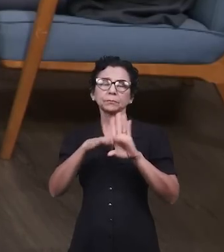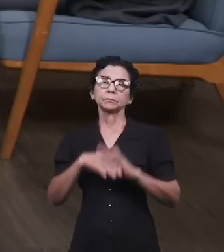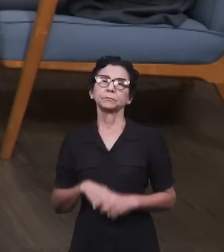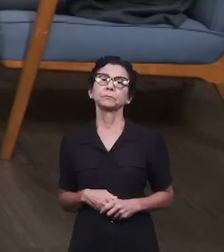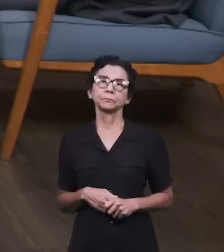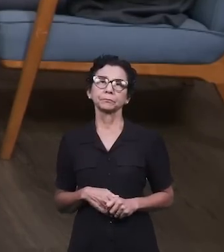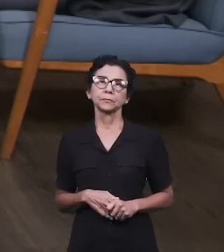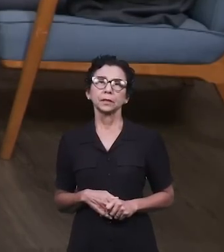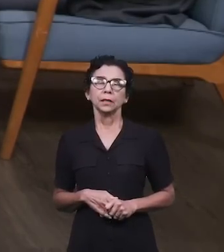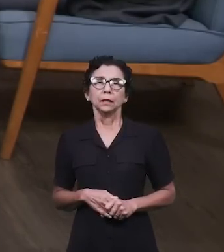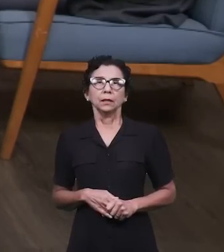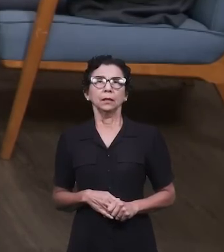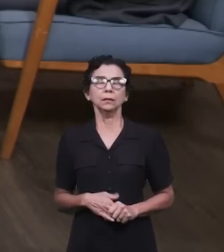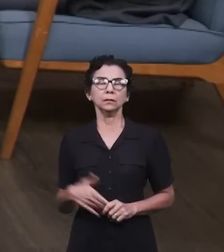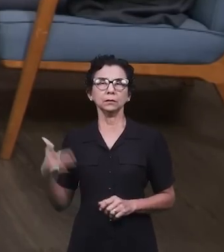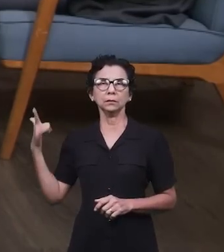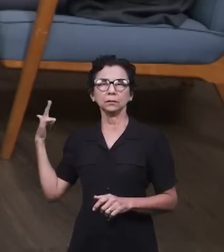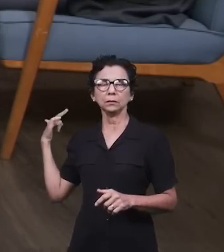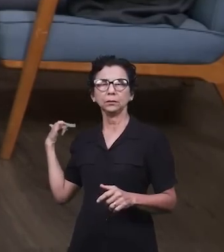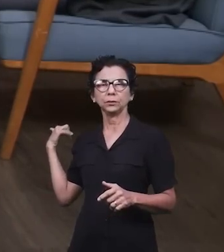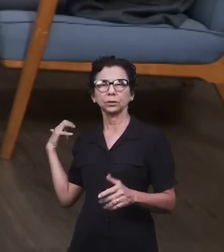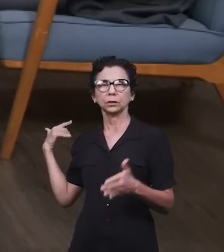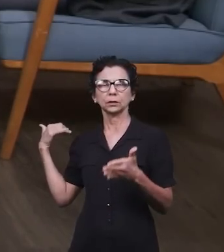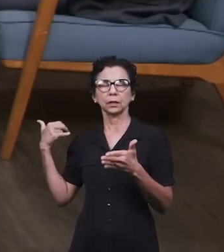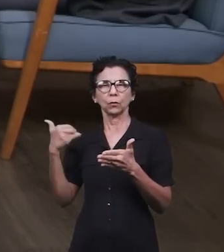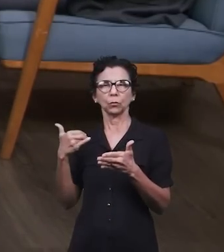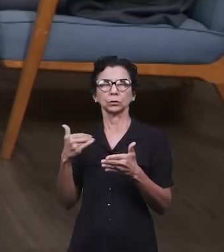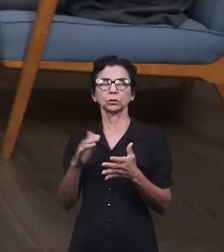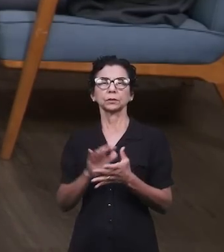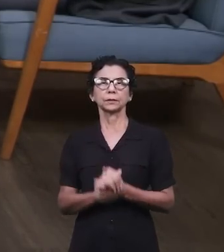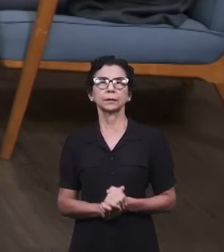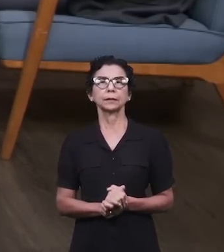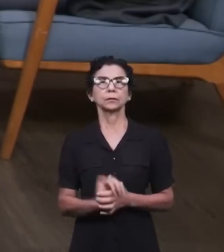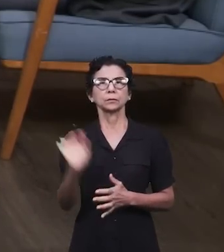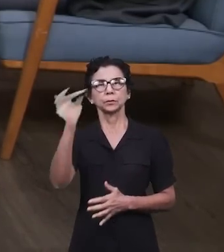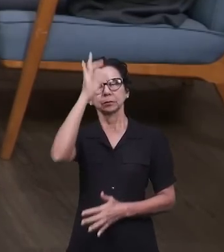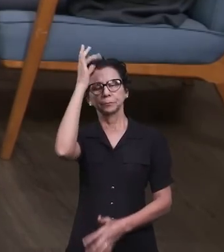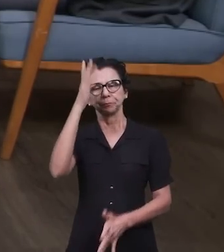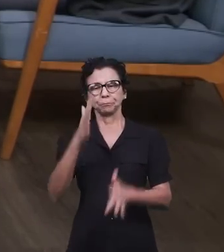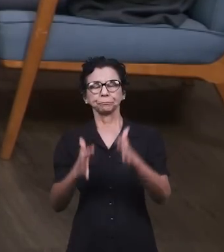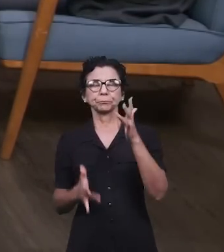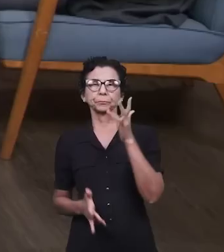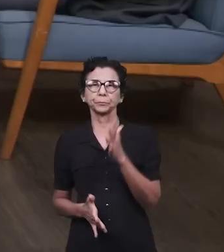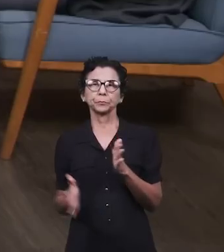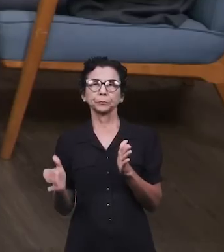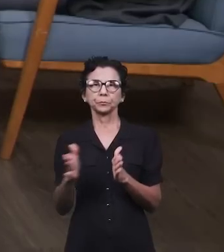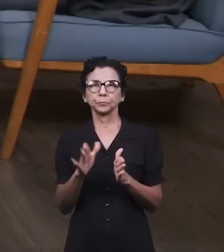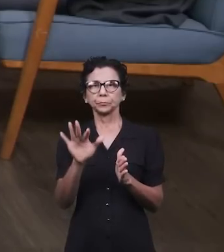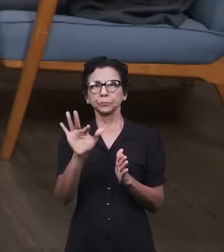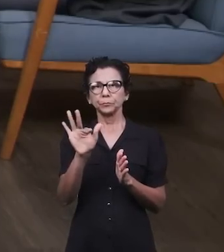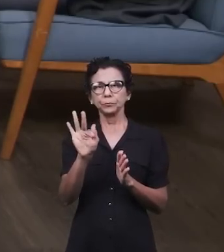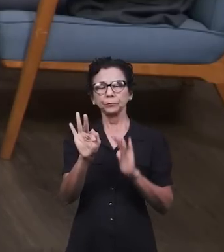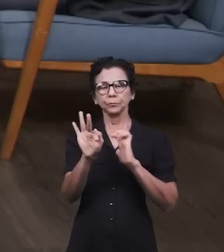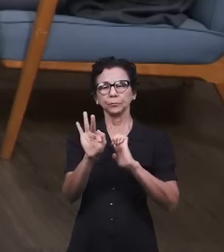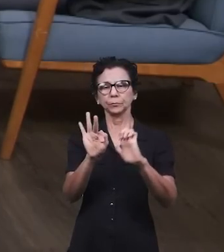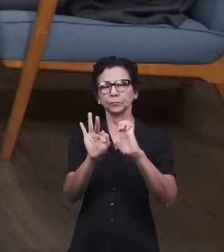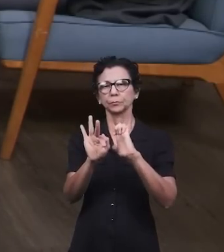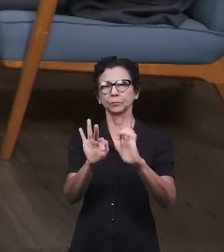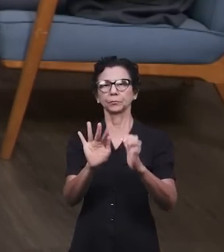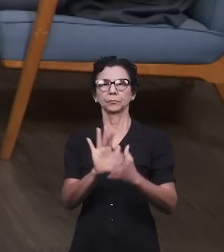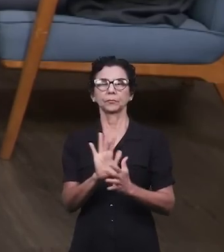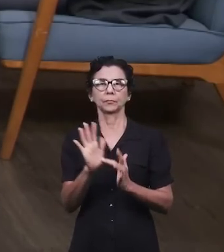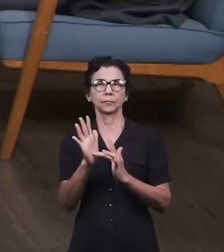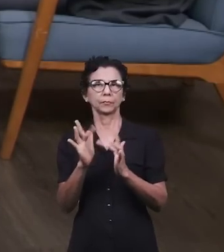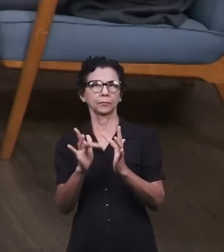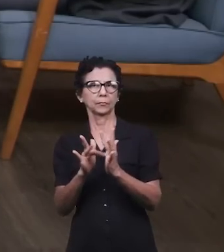ela está acontecendo desde Filadélfia até os nossos dias com o derramamento do Espírito Santo. Então, o Senhor Jesus, ele é o autor